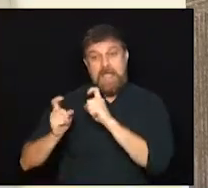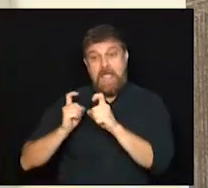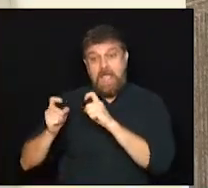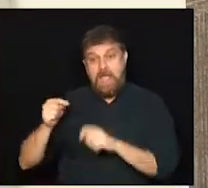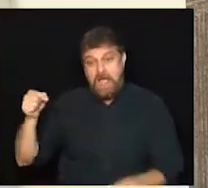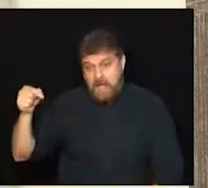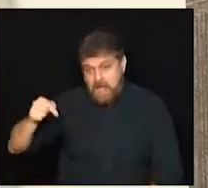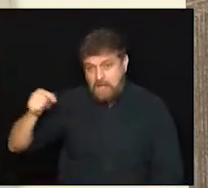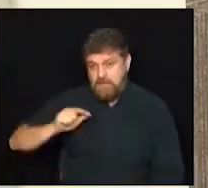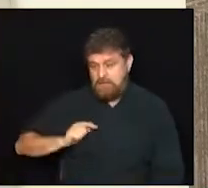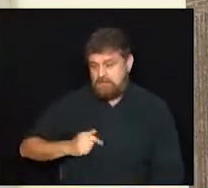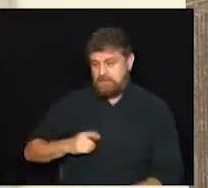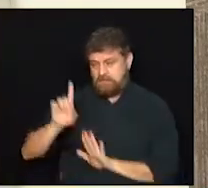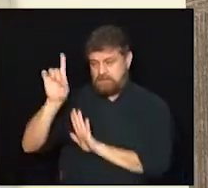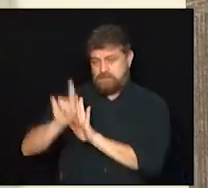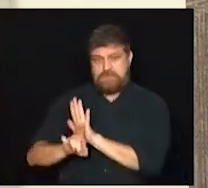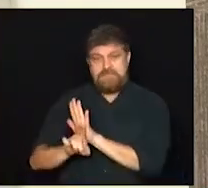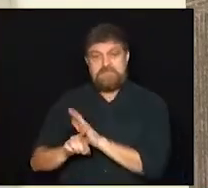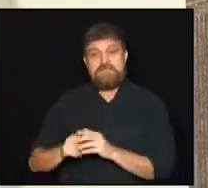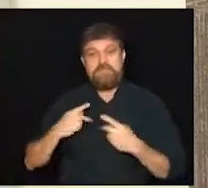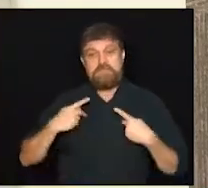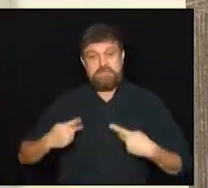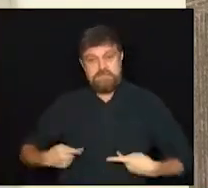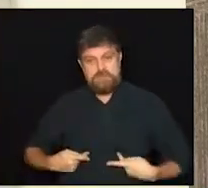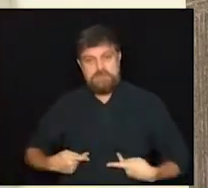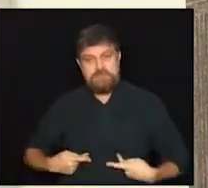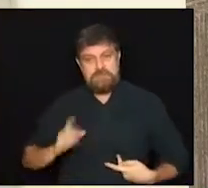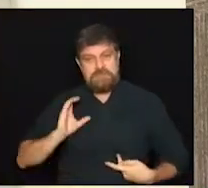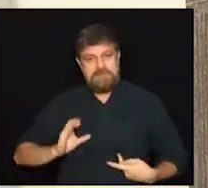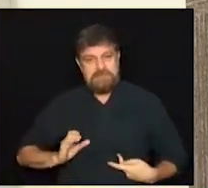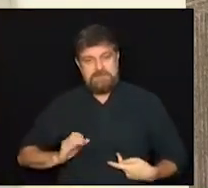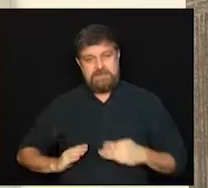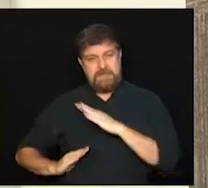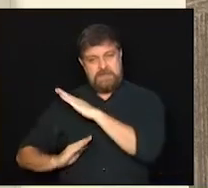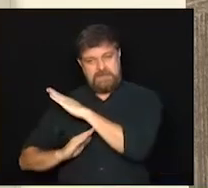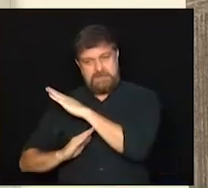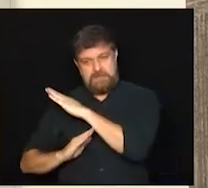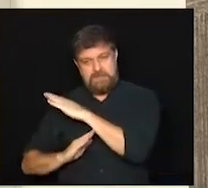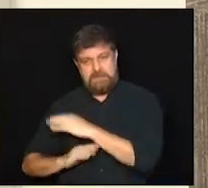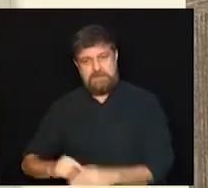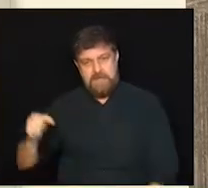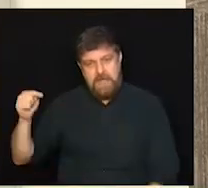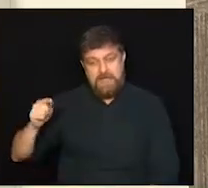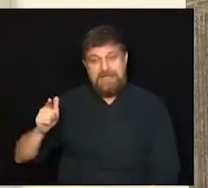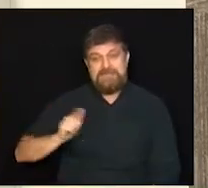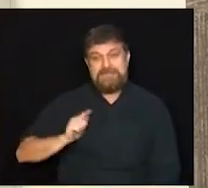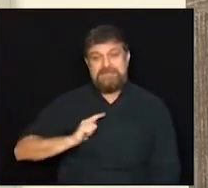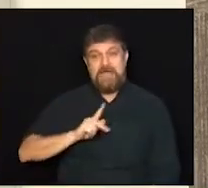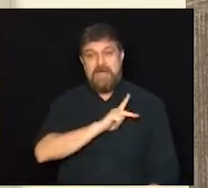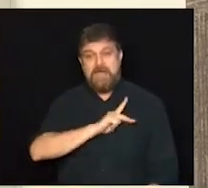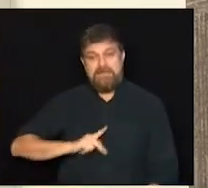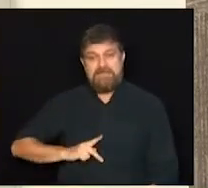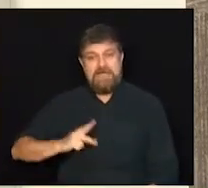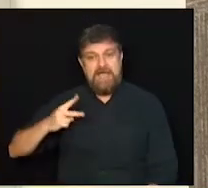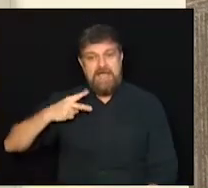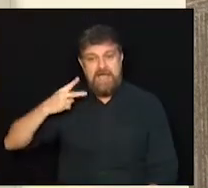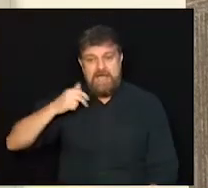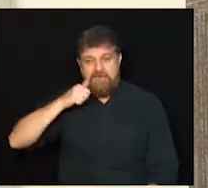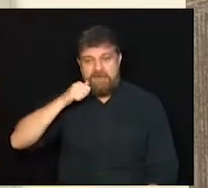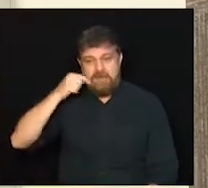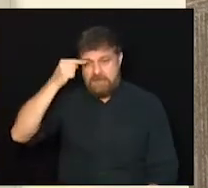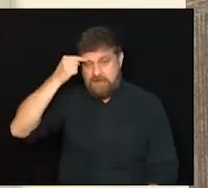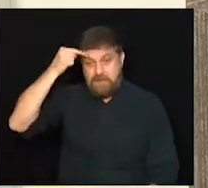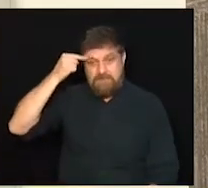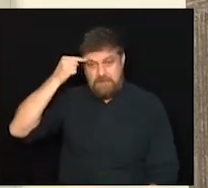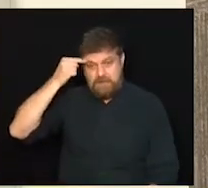da Comissão de Defesa dos Direitos Humanos e Cidadania da Câmara de Campinas, esta que será presidida pela vereadora Paola